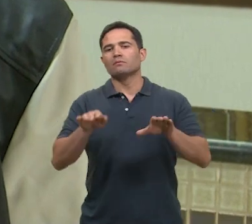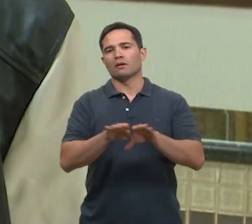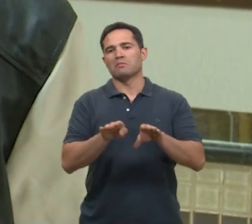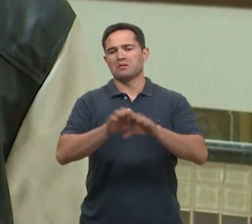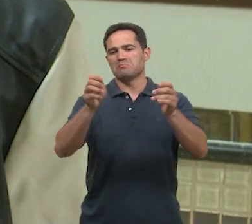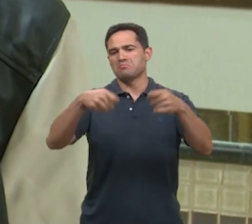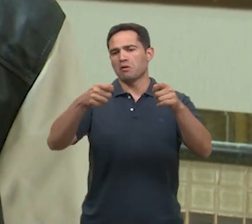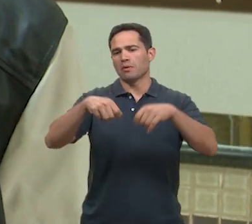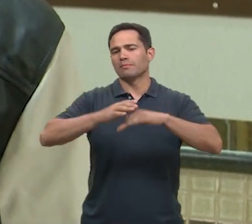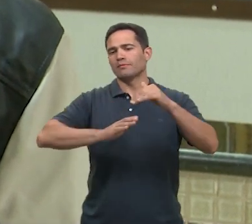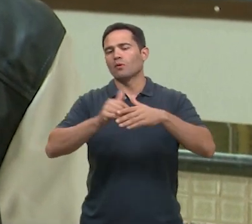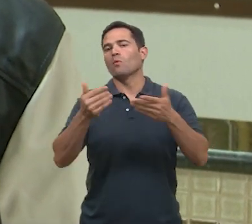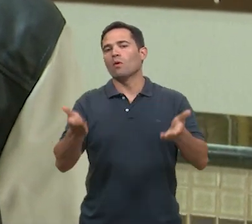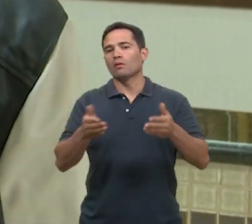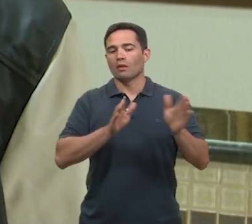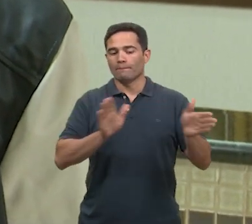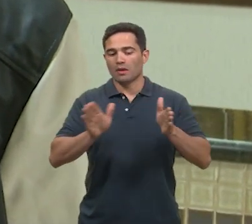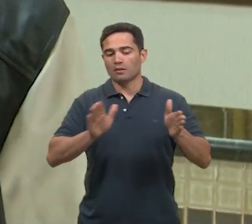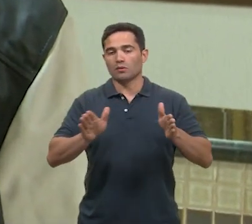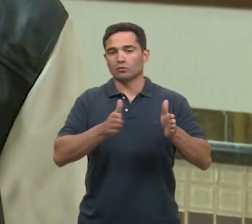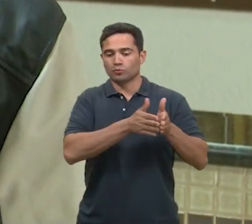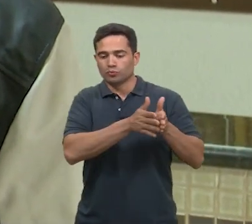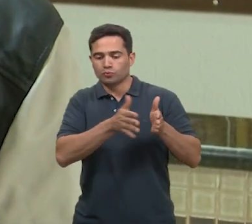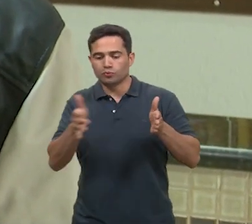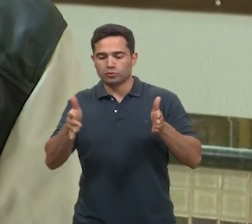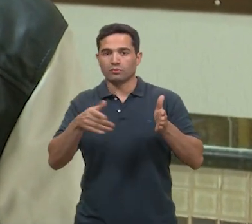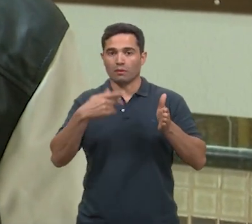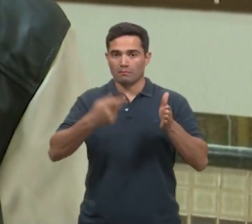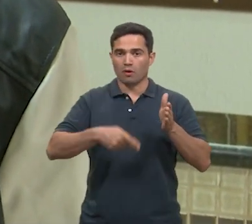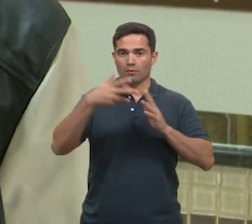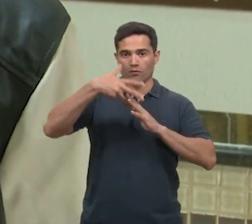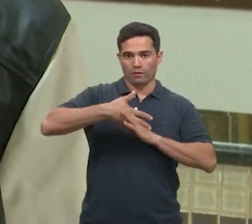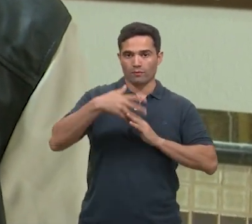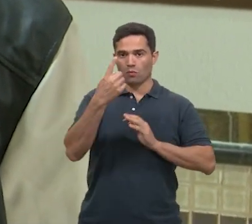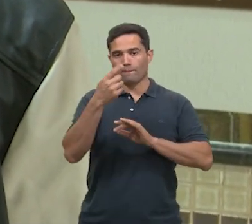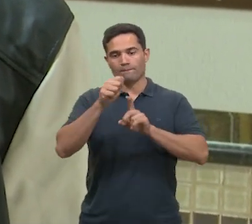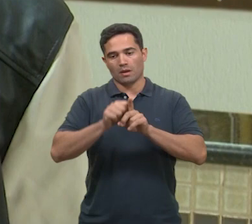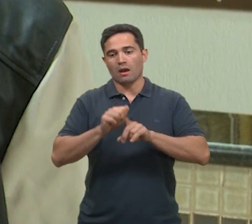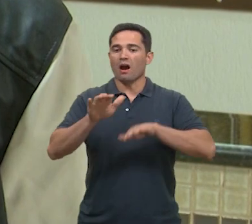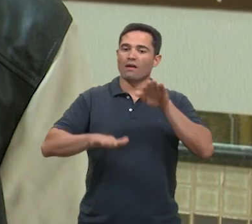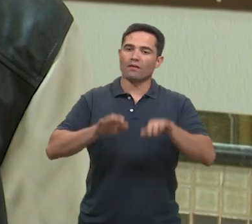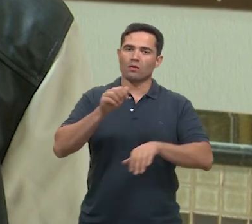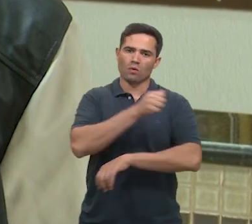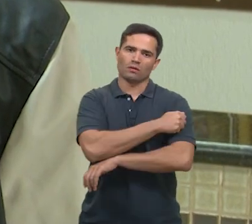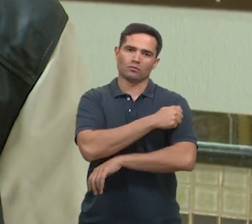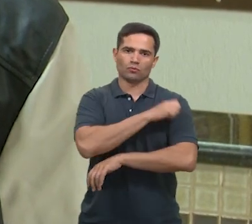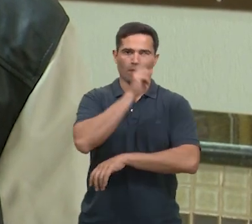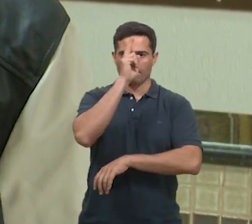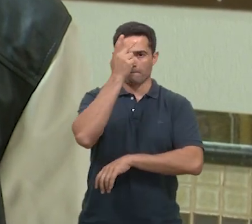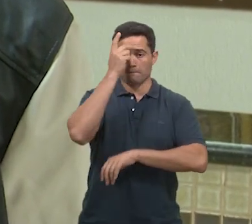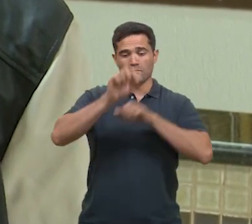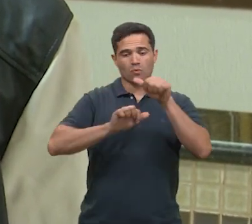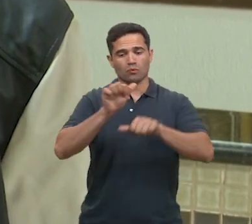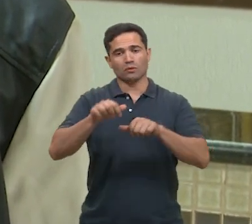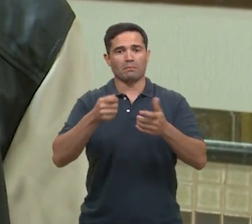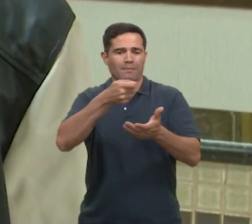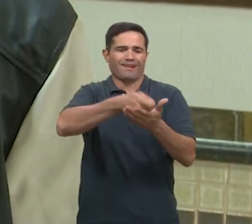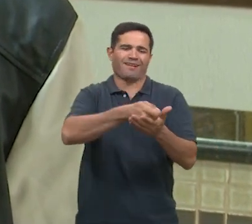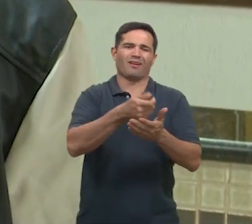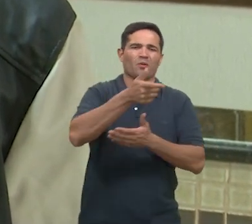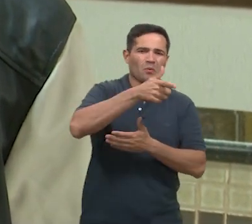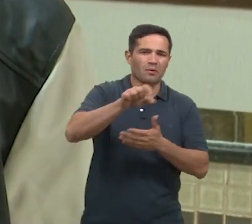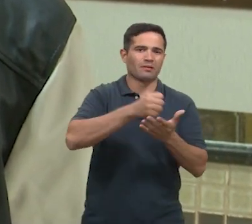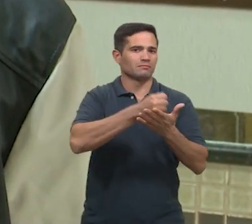de carreira então no período longo de descrição Como é o da ufms em um mês pode ser que o aluno mude de ideia e para que ele não tenha que pagar uma outra